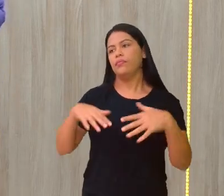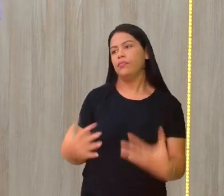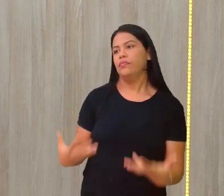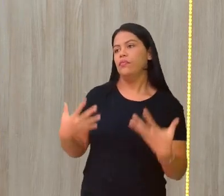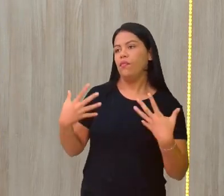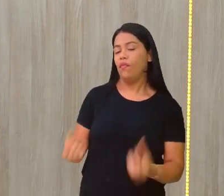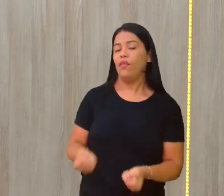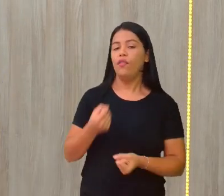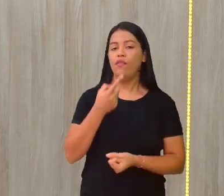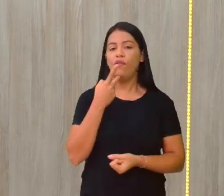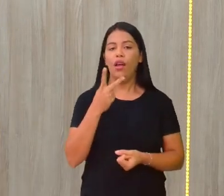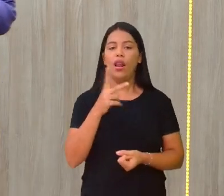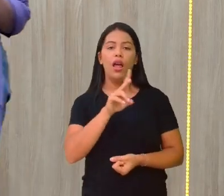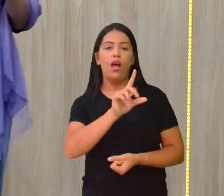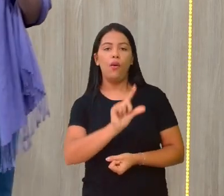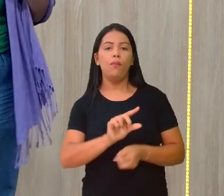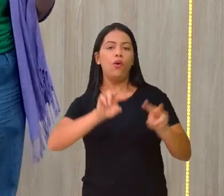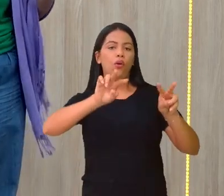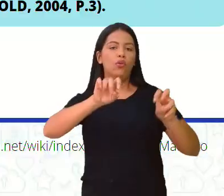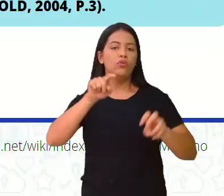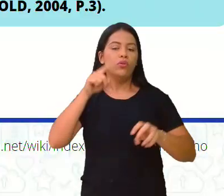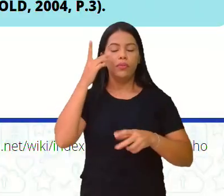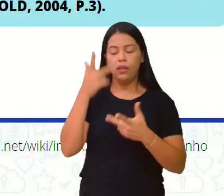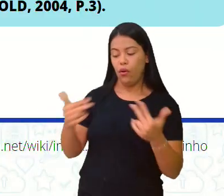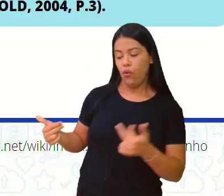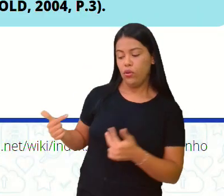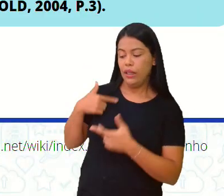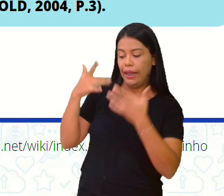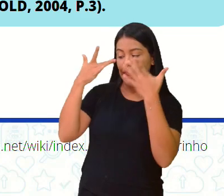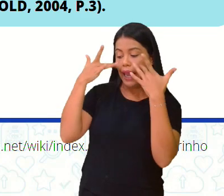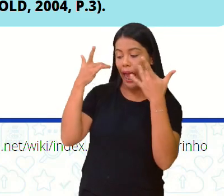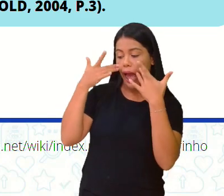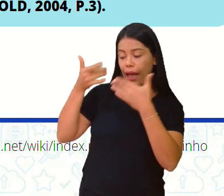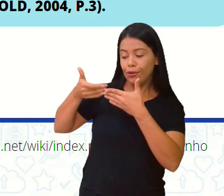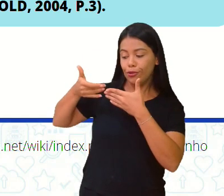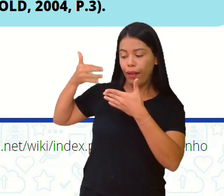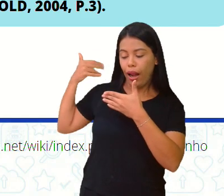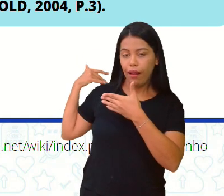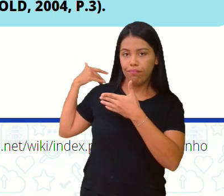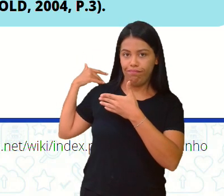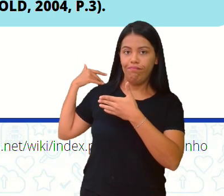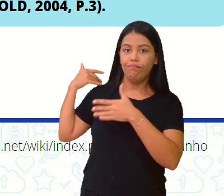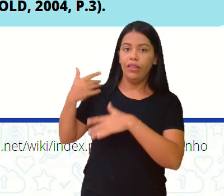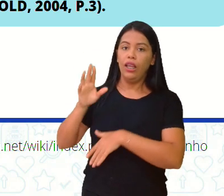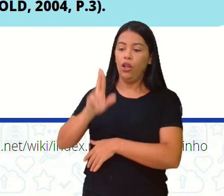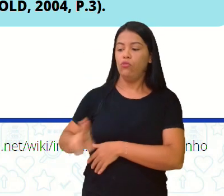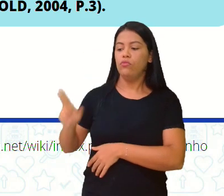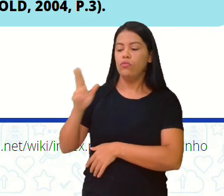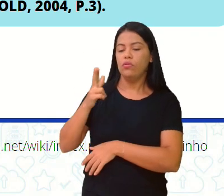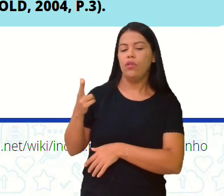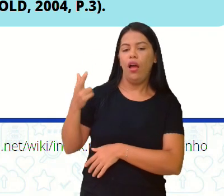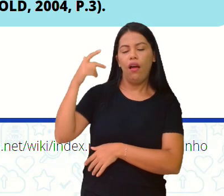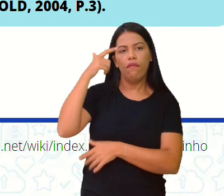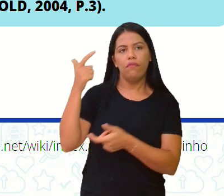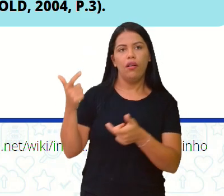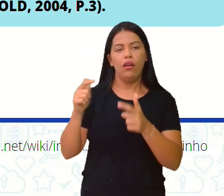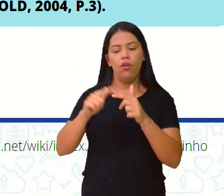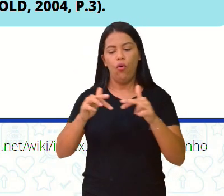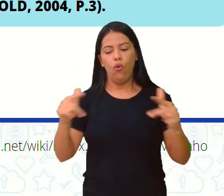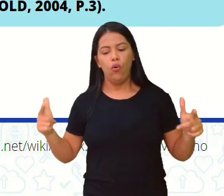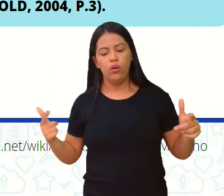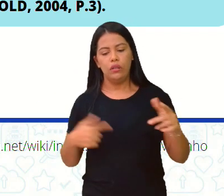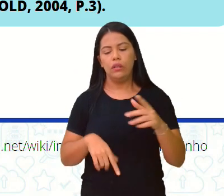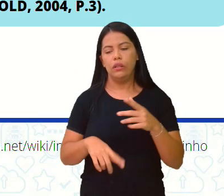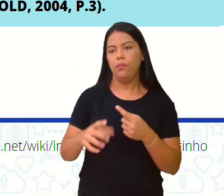pouquinho sobre essa questão do teatro primitivo, né? Ele utilizava acessórios exteriores, que eram